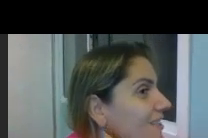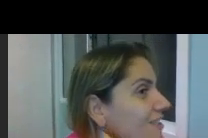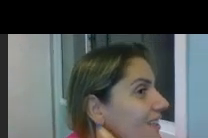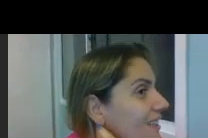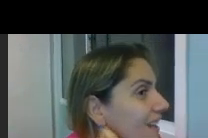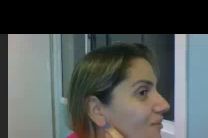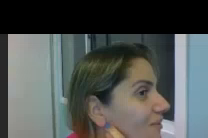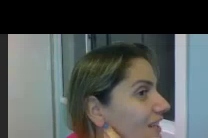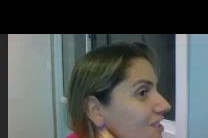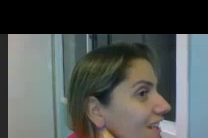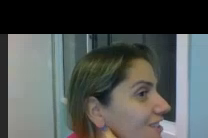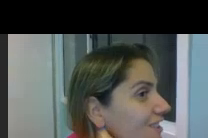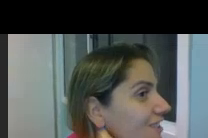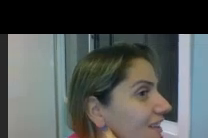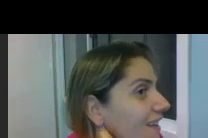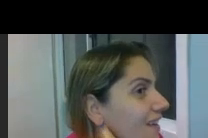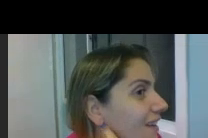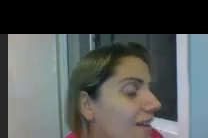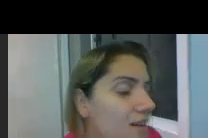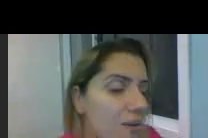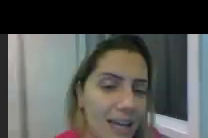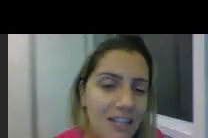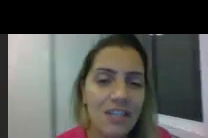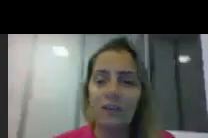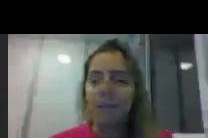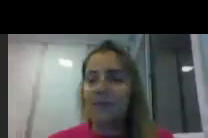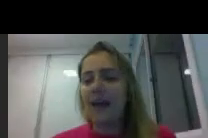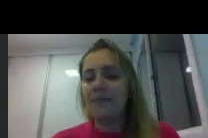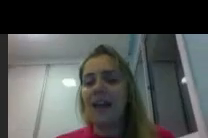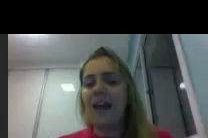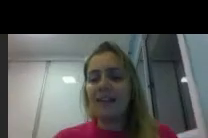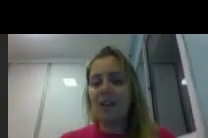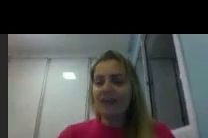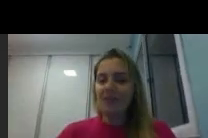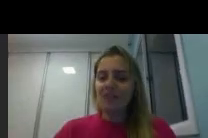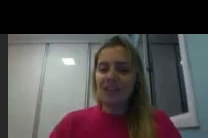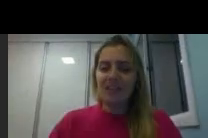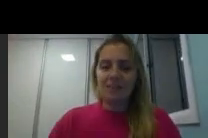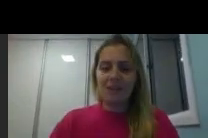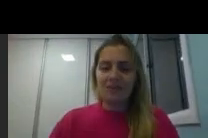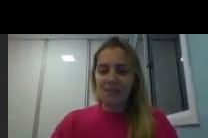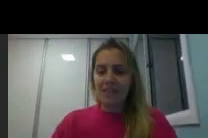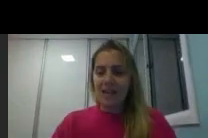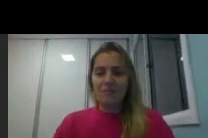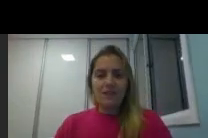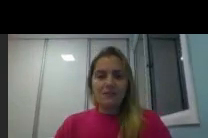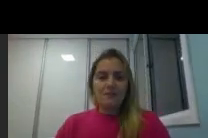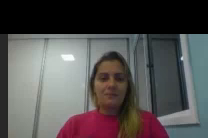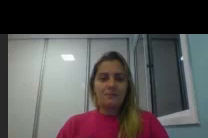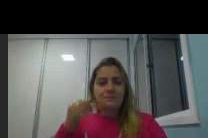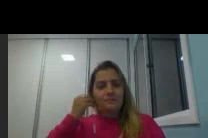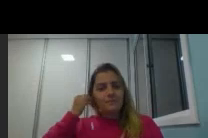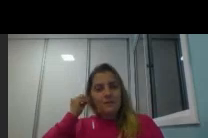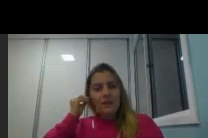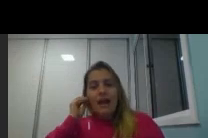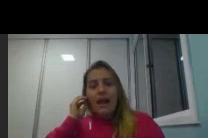esse penduradinho aqui, ela vem direitinho aqui, grudadinha, tá? Aí tem um padrão de herança manifestado para